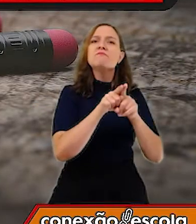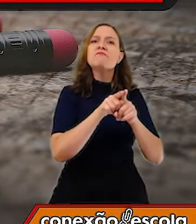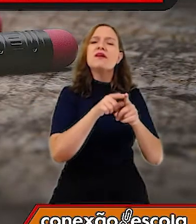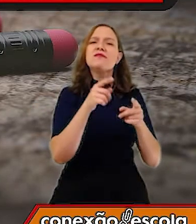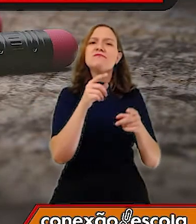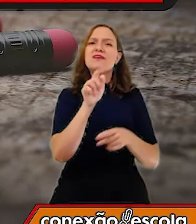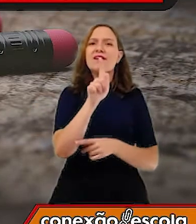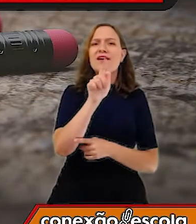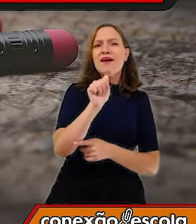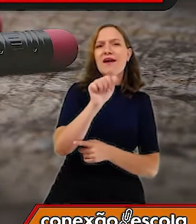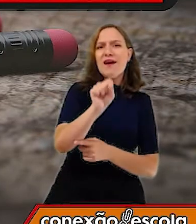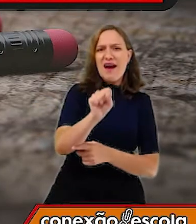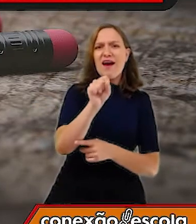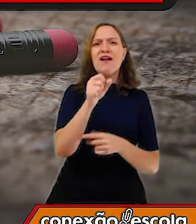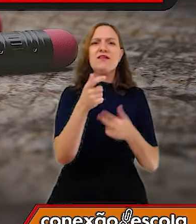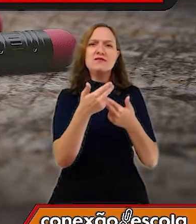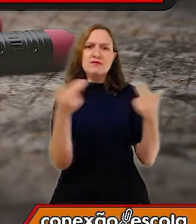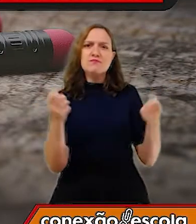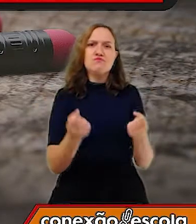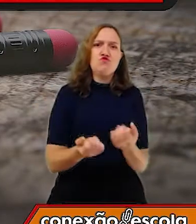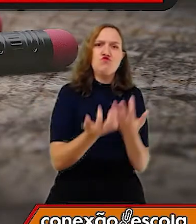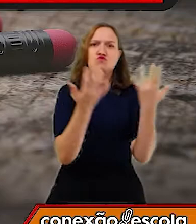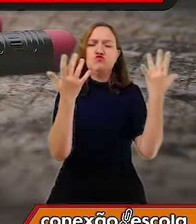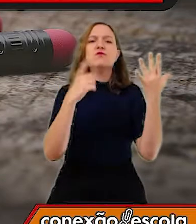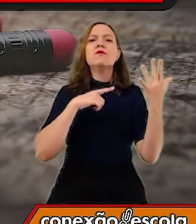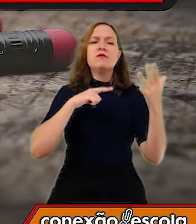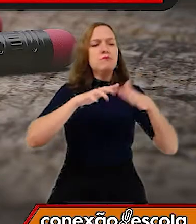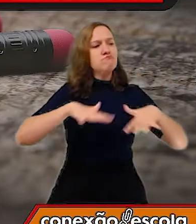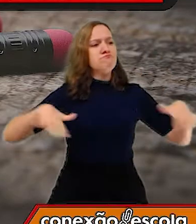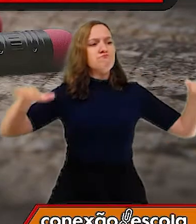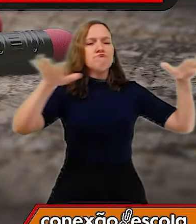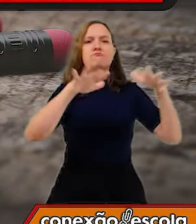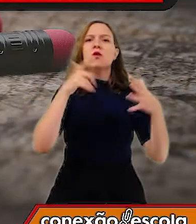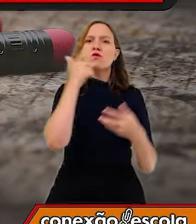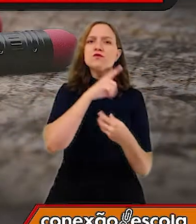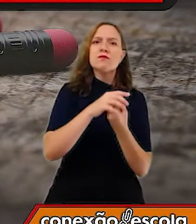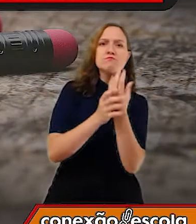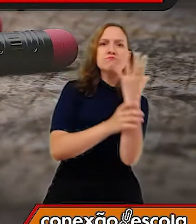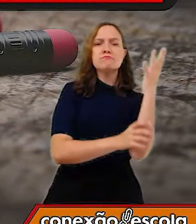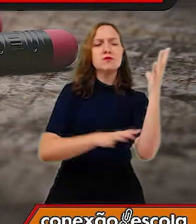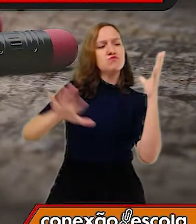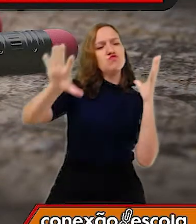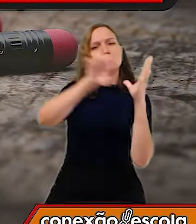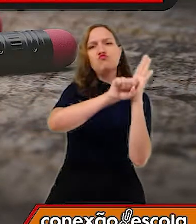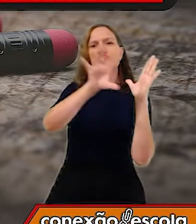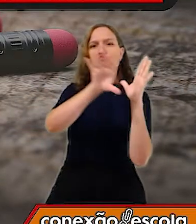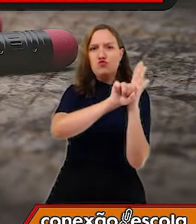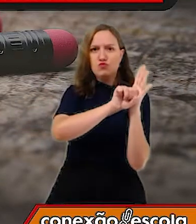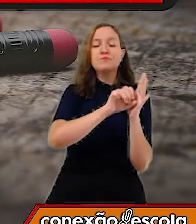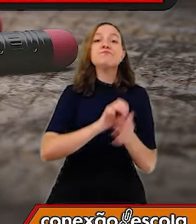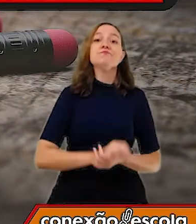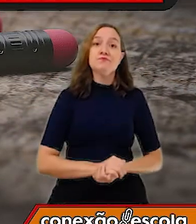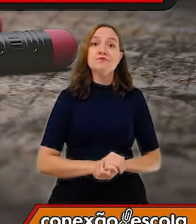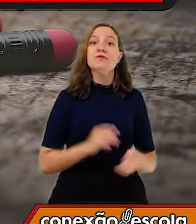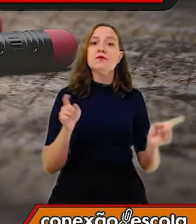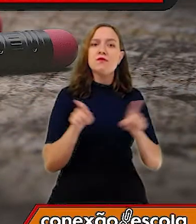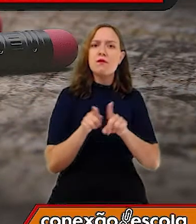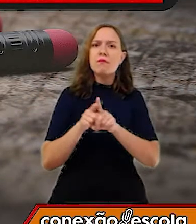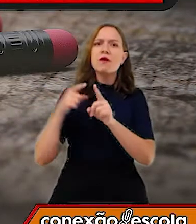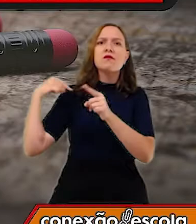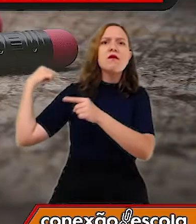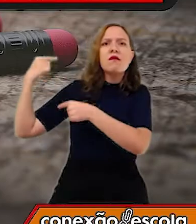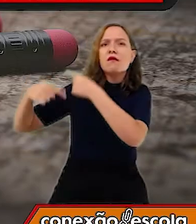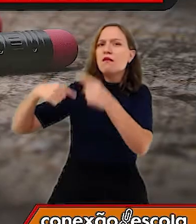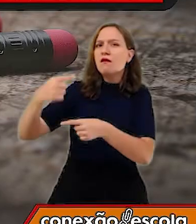estão presentes no ar para se alimentarem. E reprodução, você sabia que os